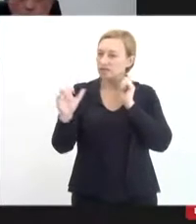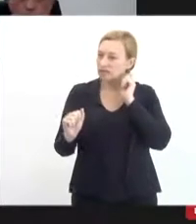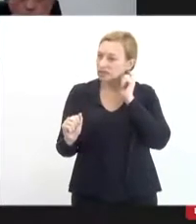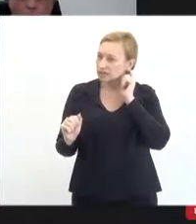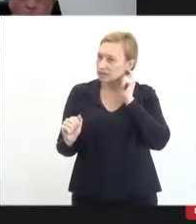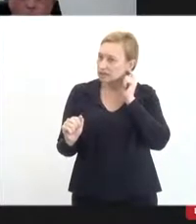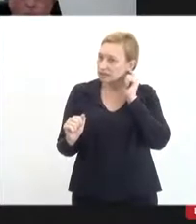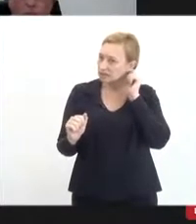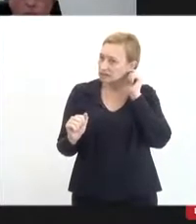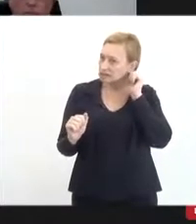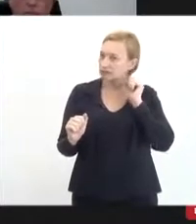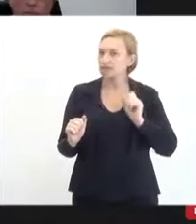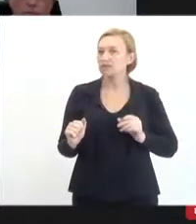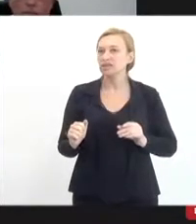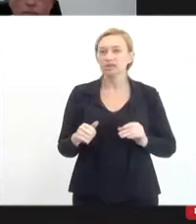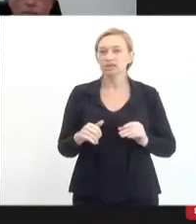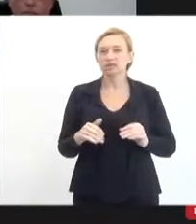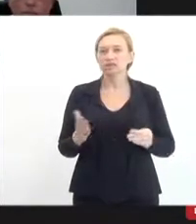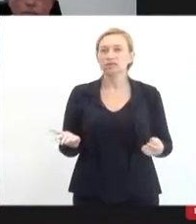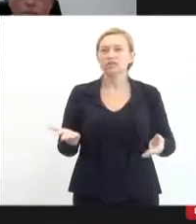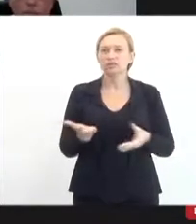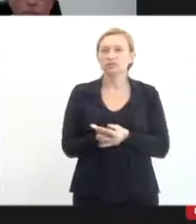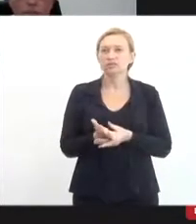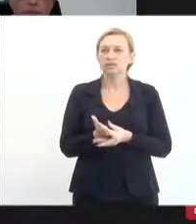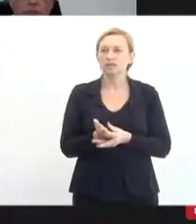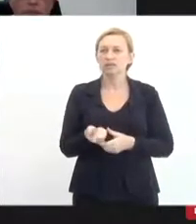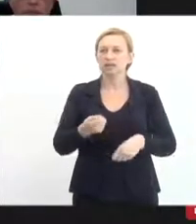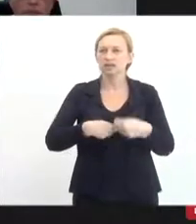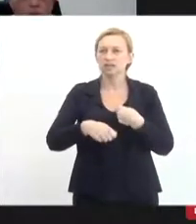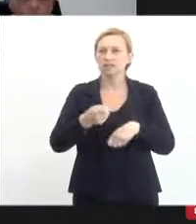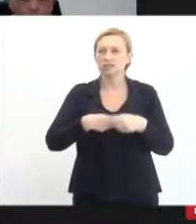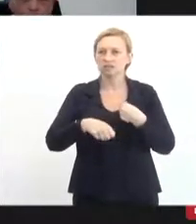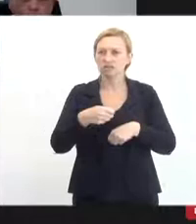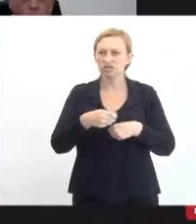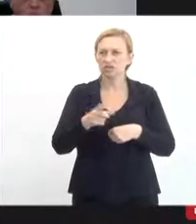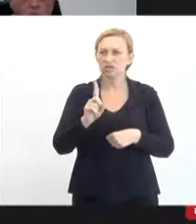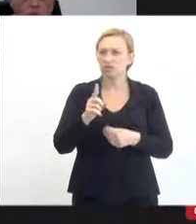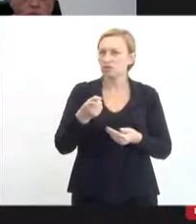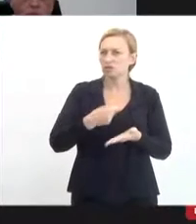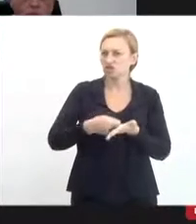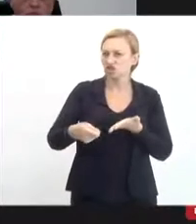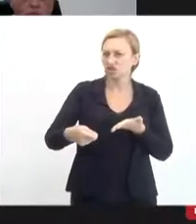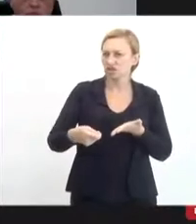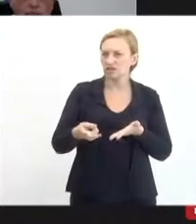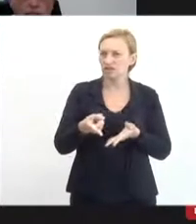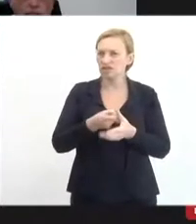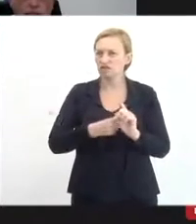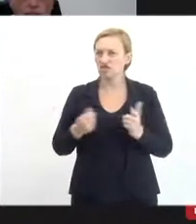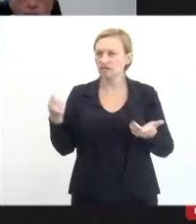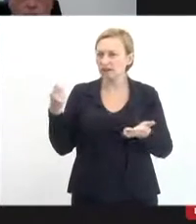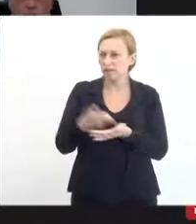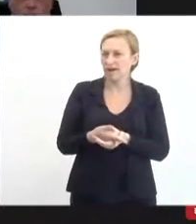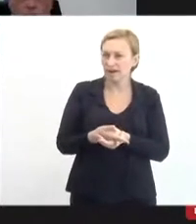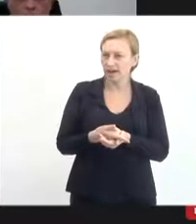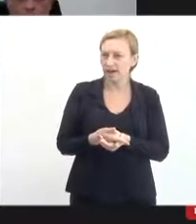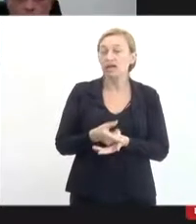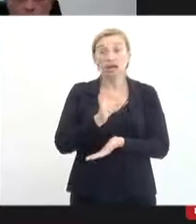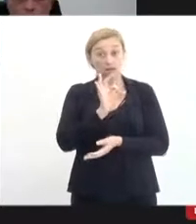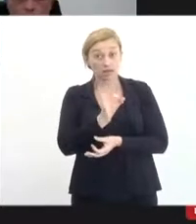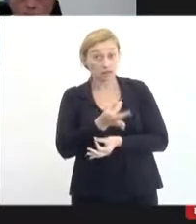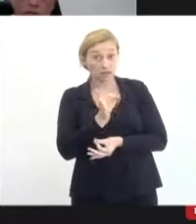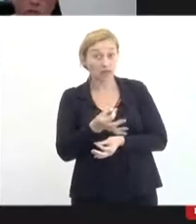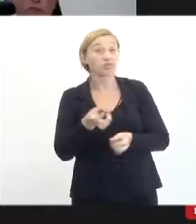que são os processos administrativos ainda não inscritos em dívida ativa. E, evidentemente, se